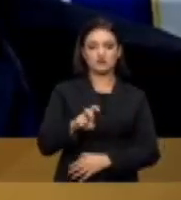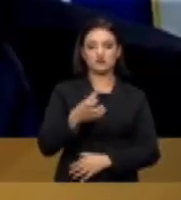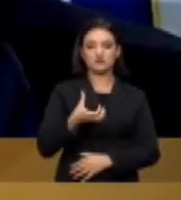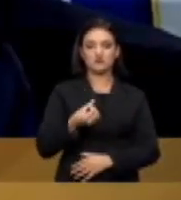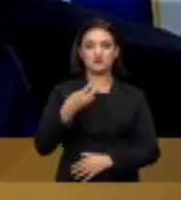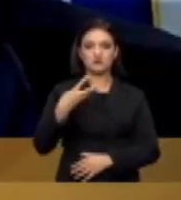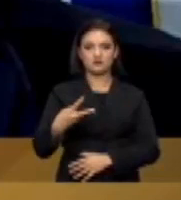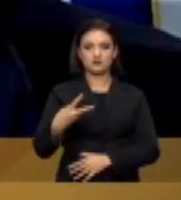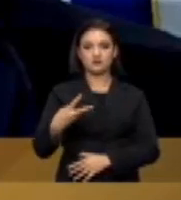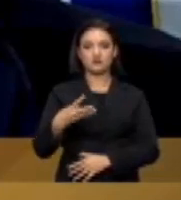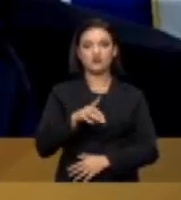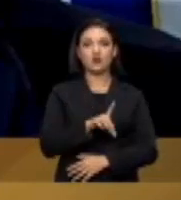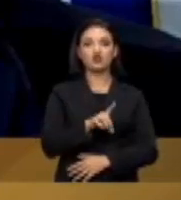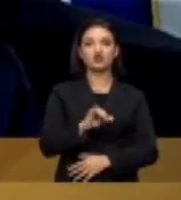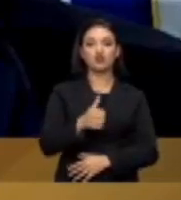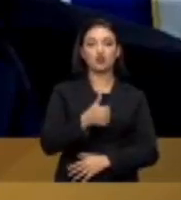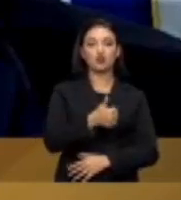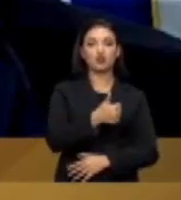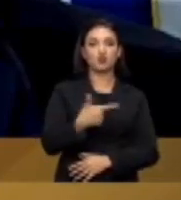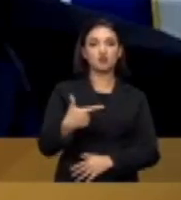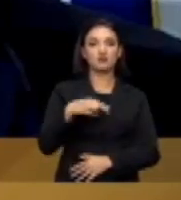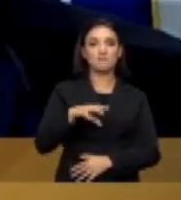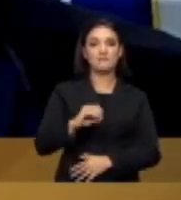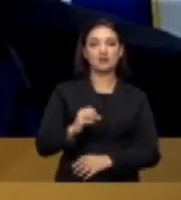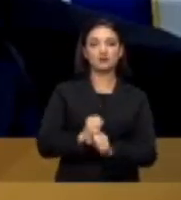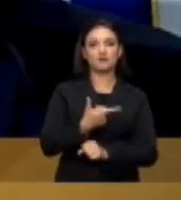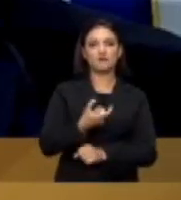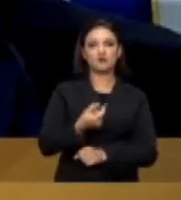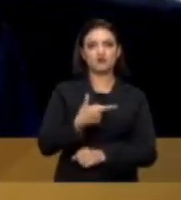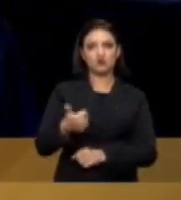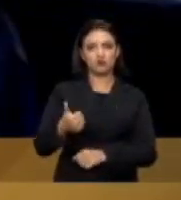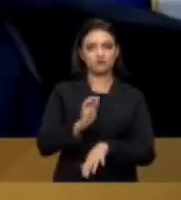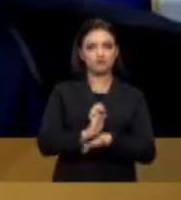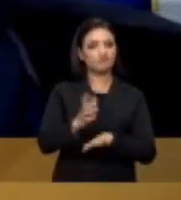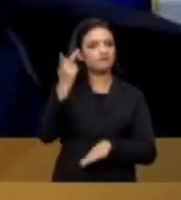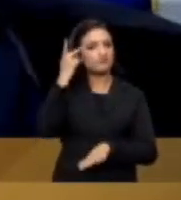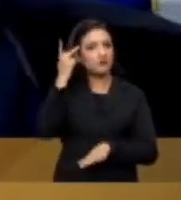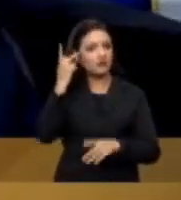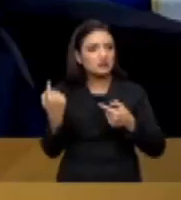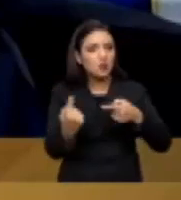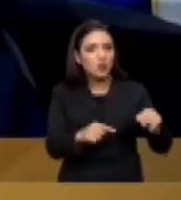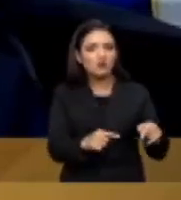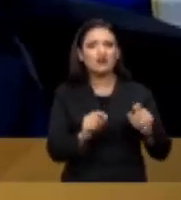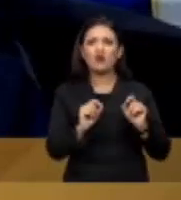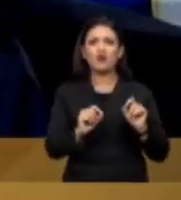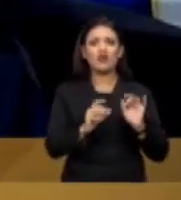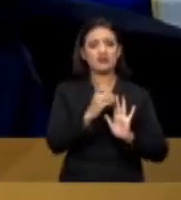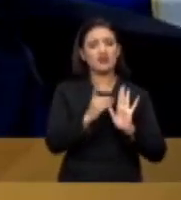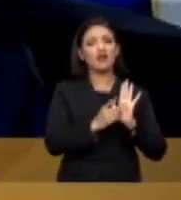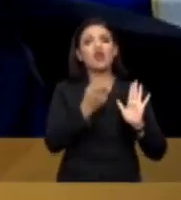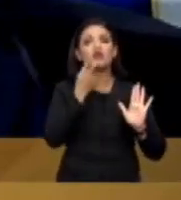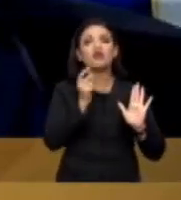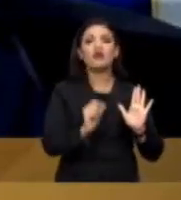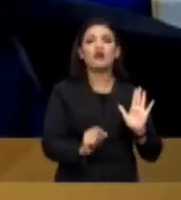65.563, de 12 de março de 2021, do Estado de São Paulo, que visando a instituir medidas de contenção